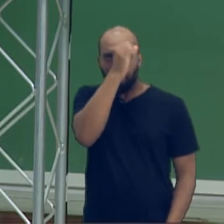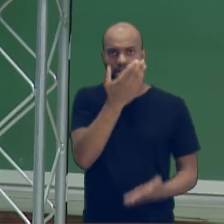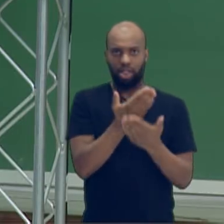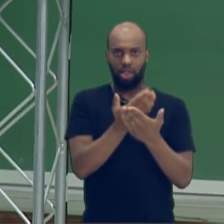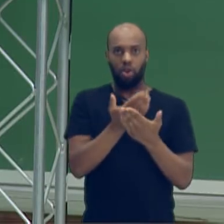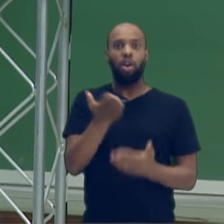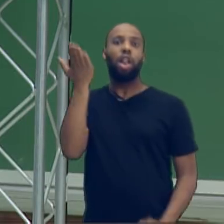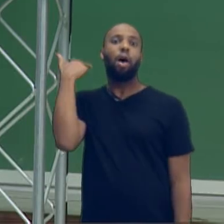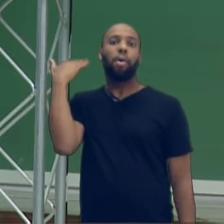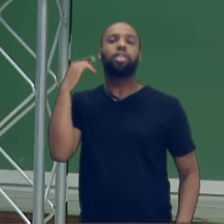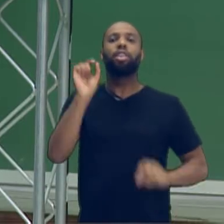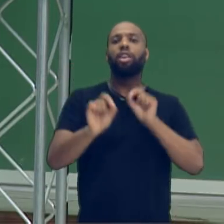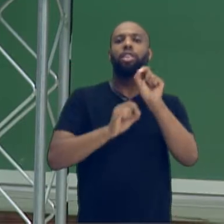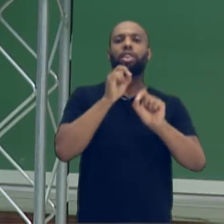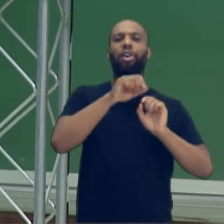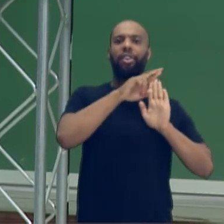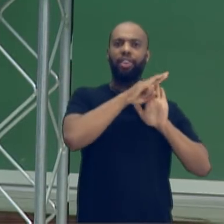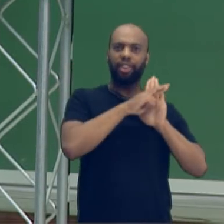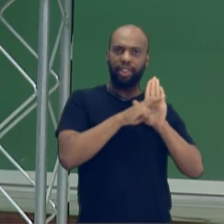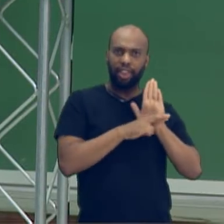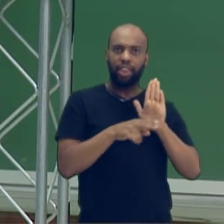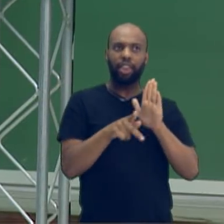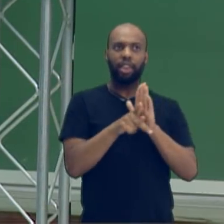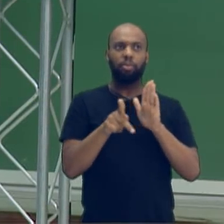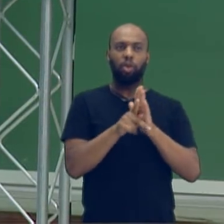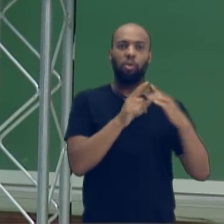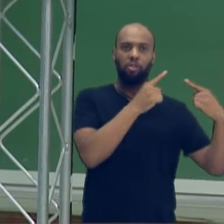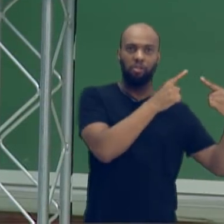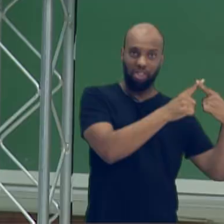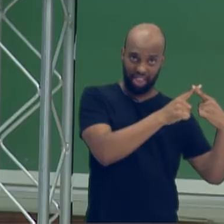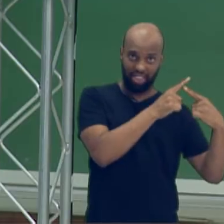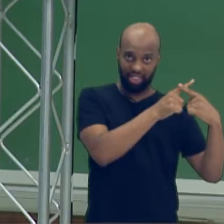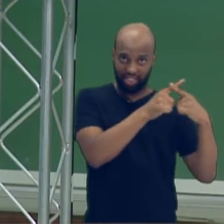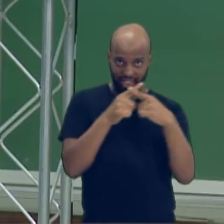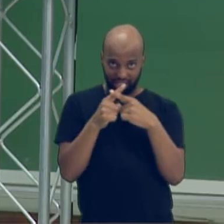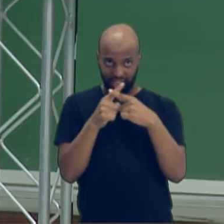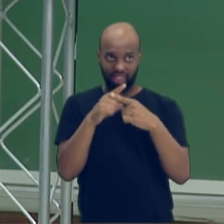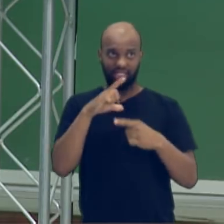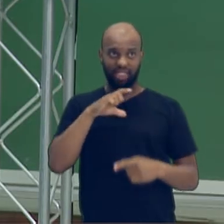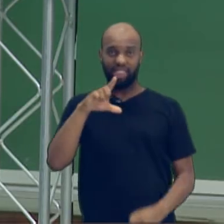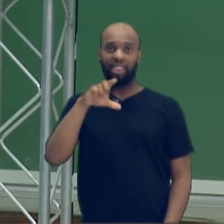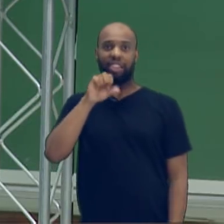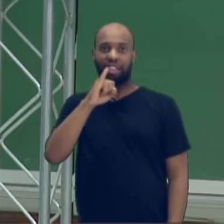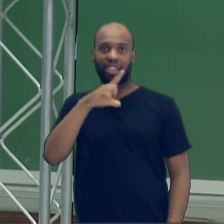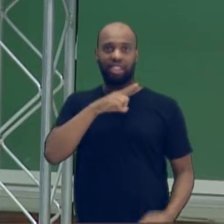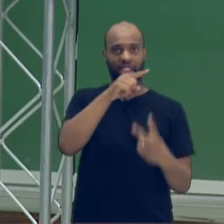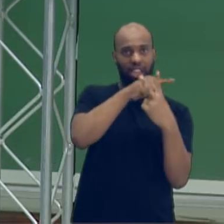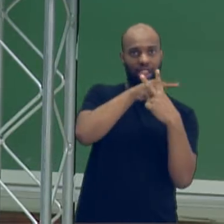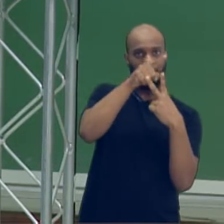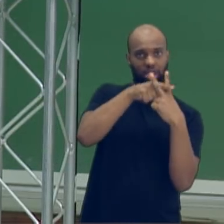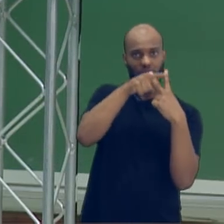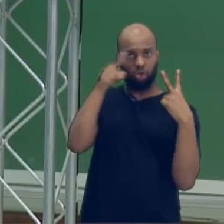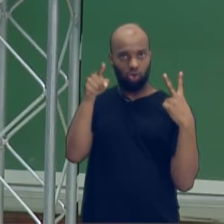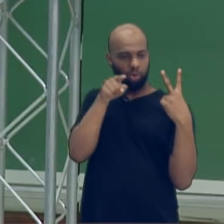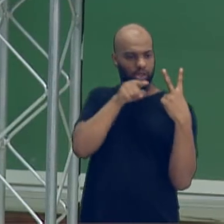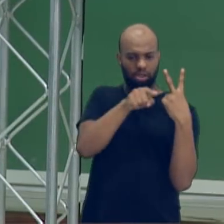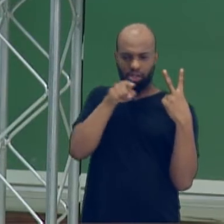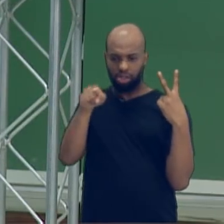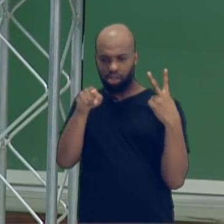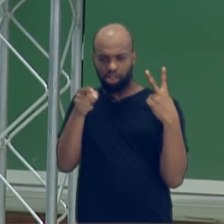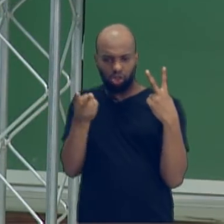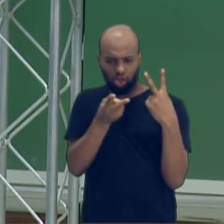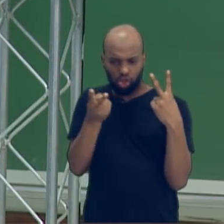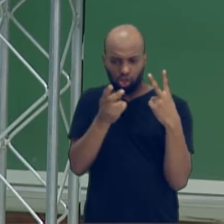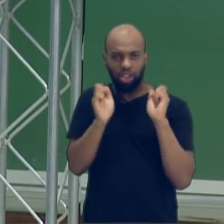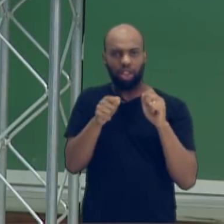anteriores a propriedade do produto de dois números dentro de uma raiz. Então,